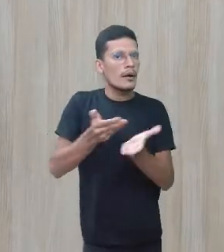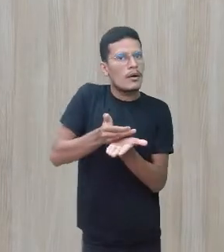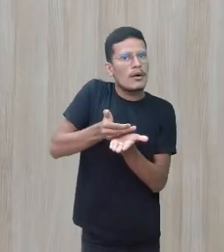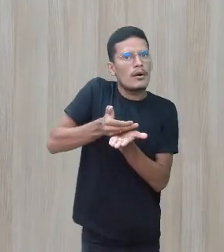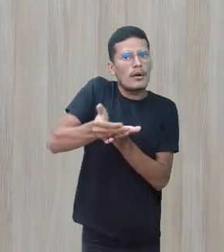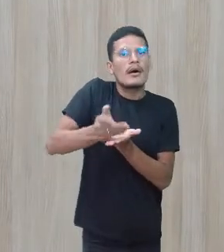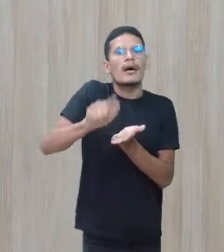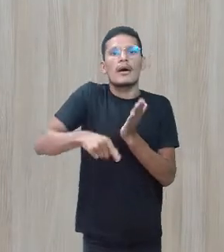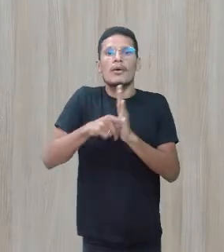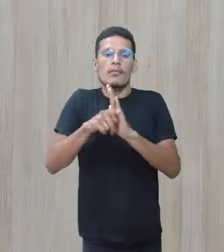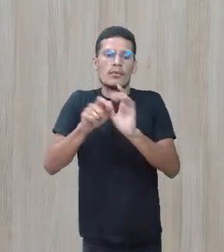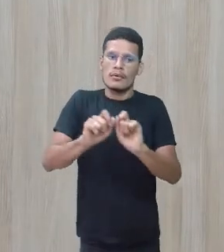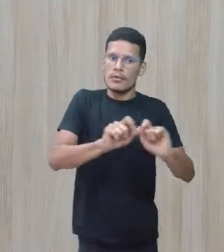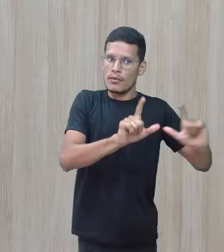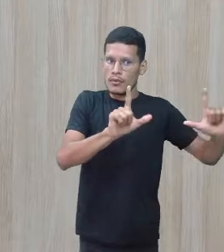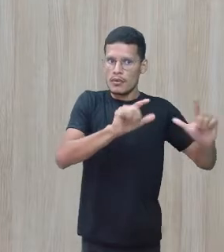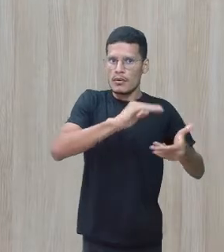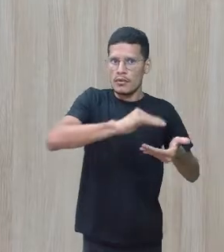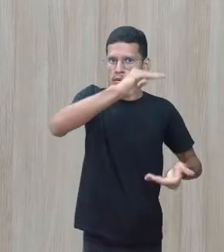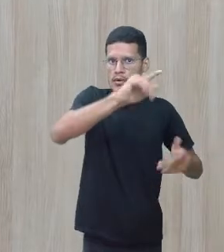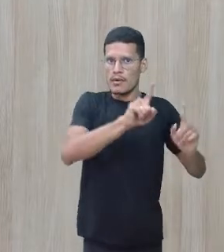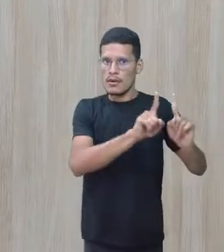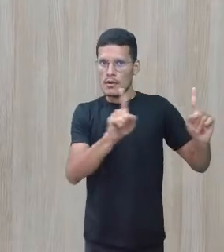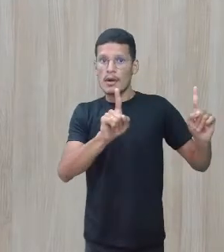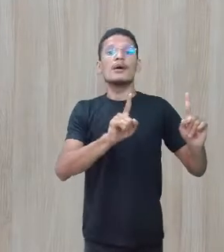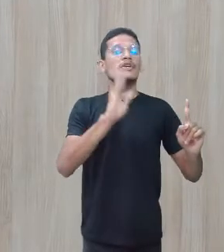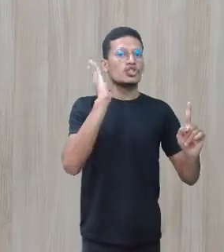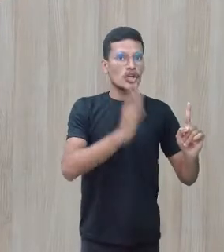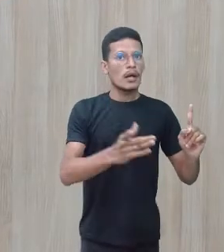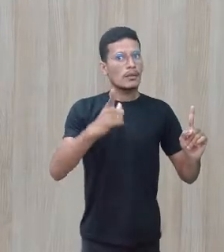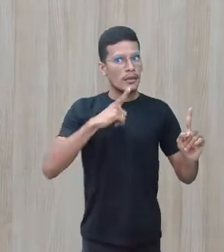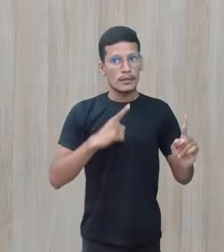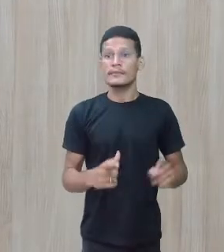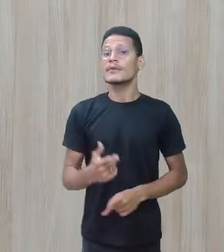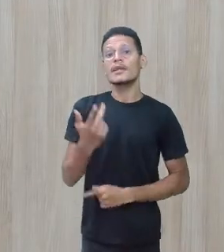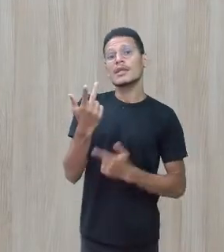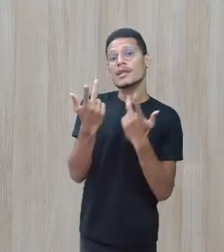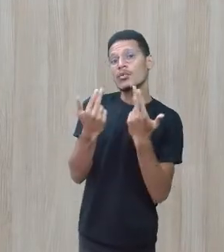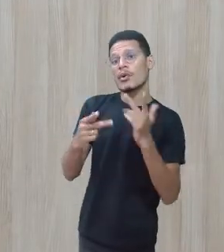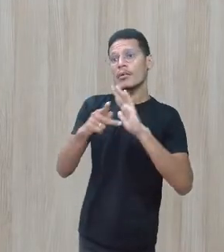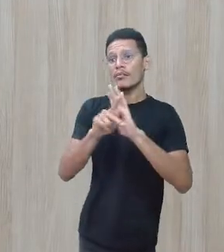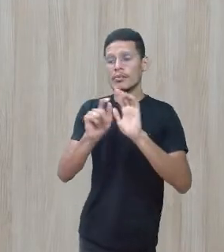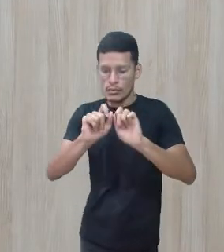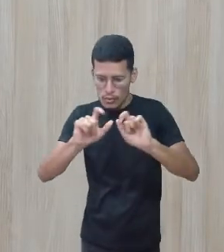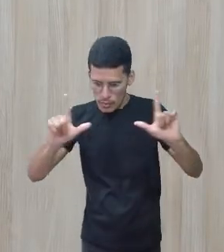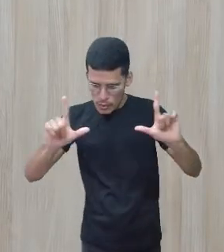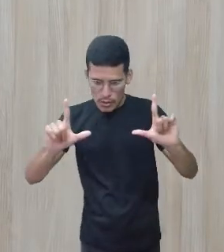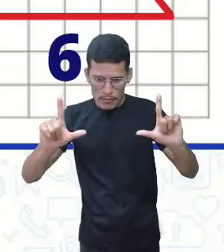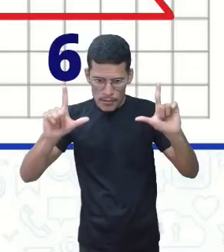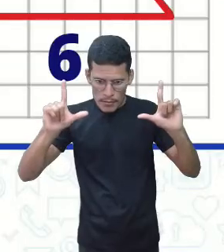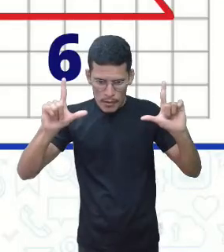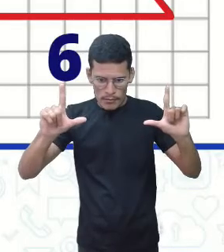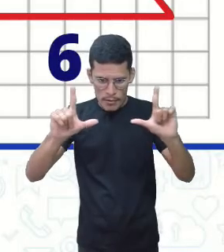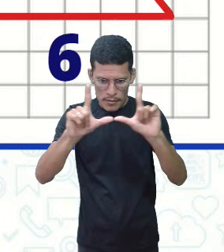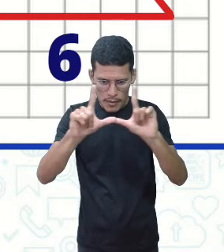iniciais que aquela figura teve, tá certo? A mesma ideia aqui com uma ampliação, ó, trouxe agora uma ideia de um pequenininho